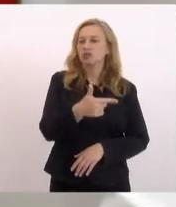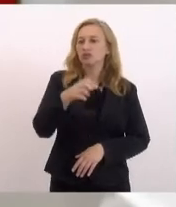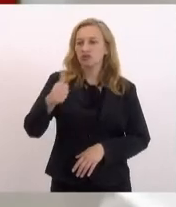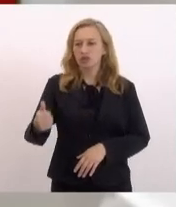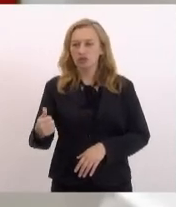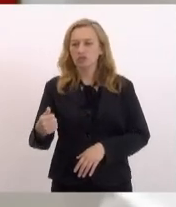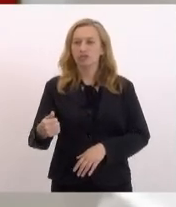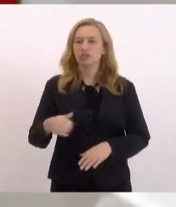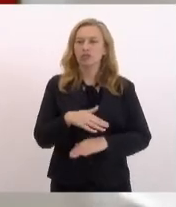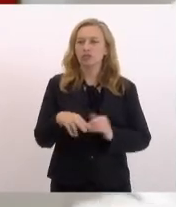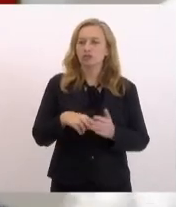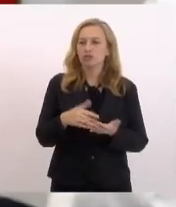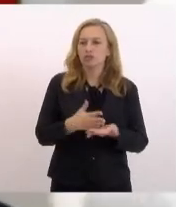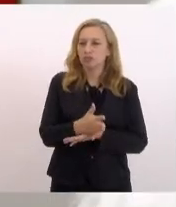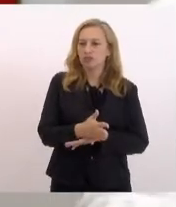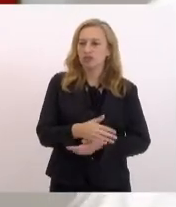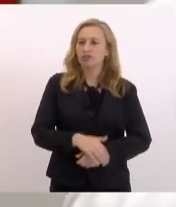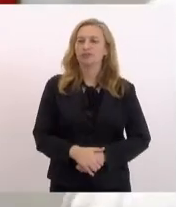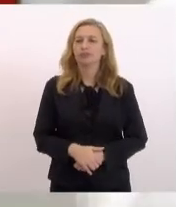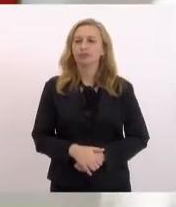estão, aprovados.